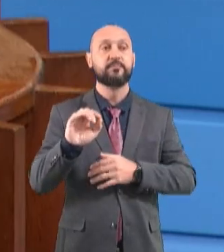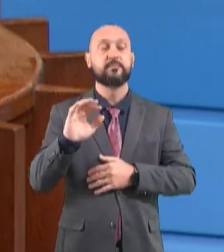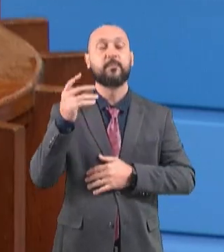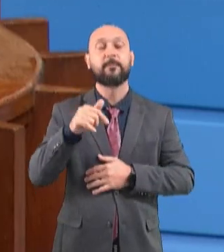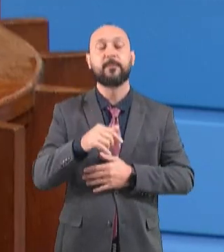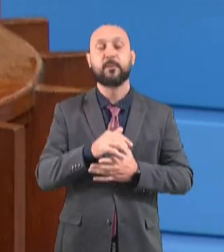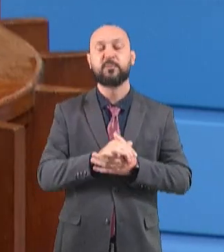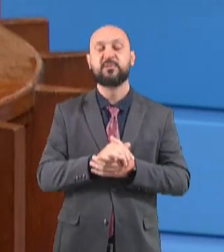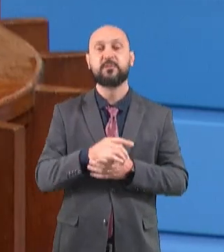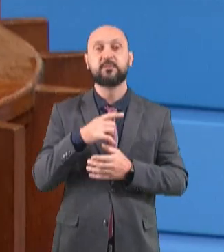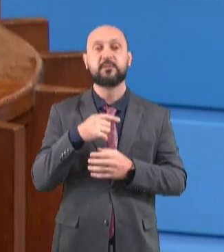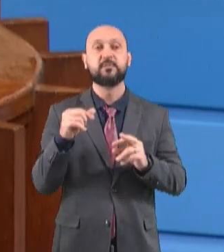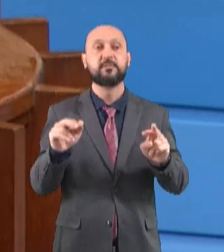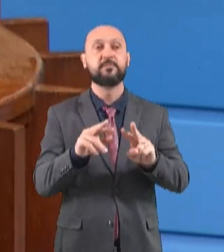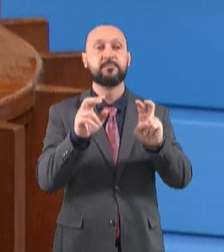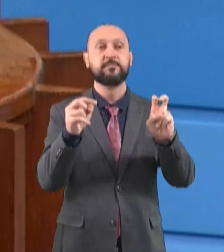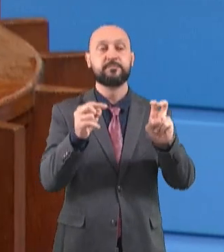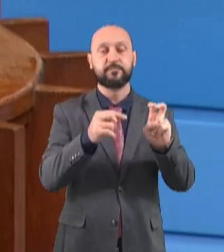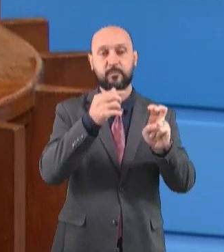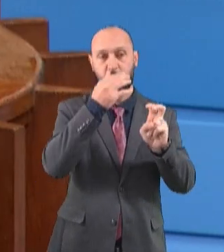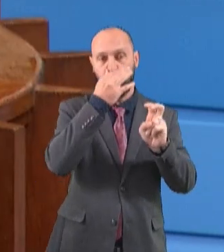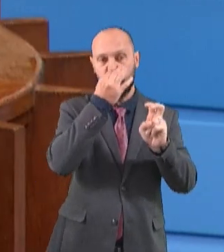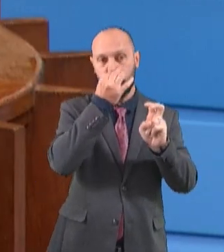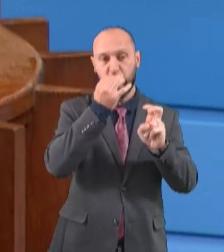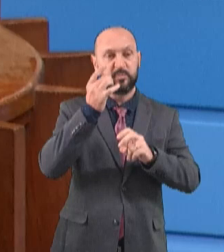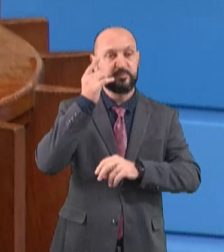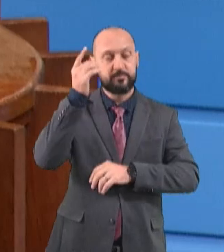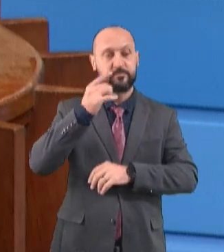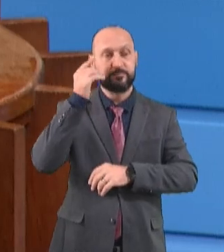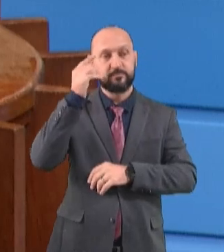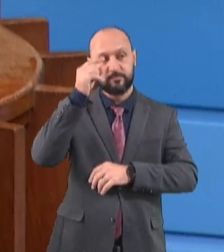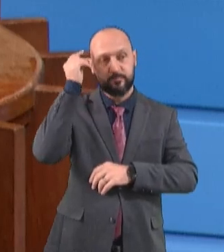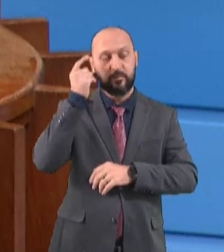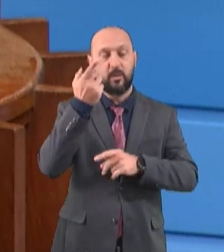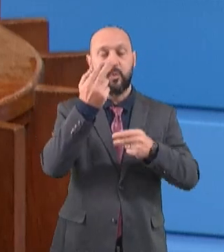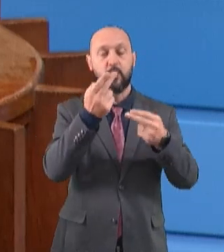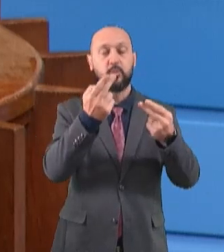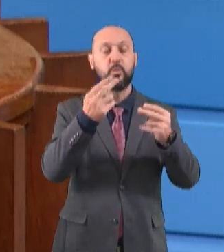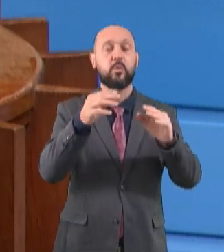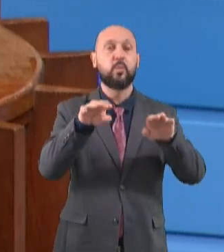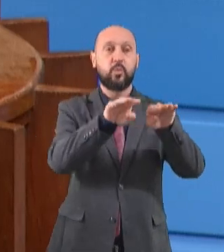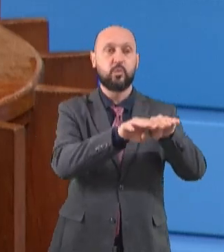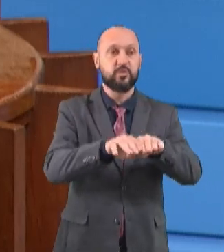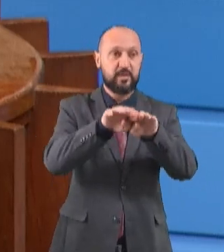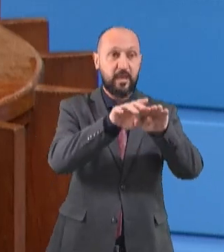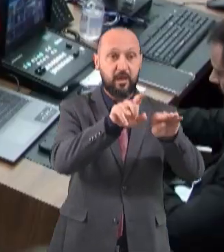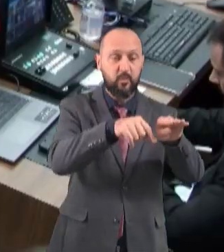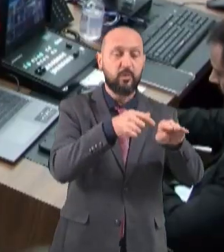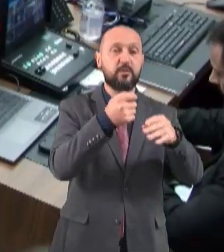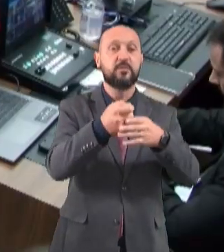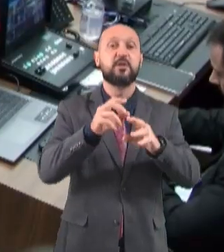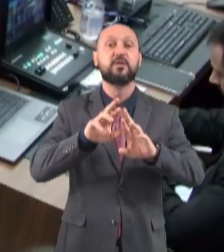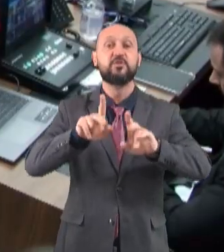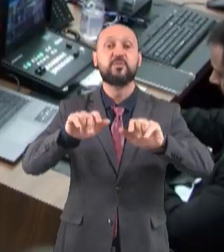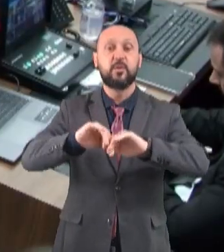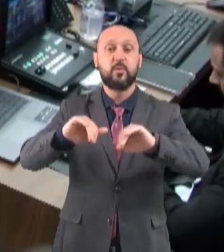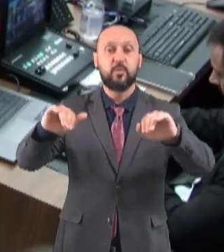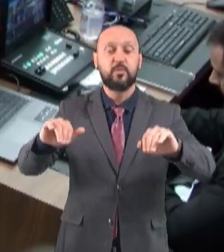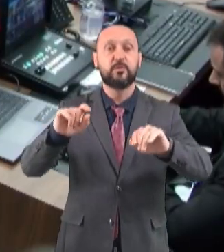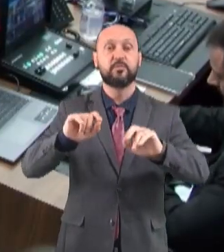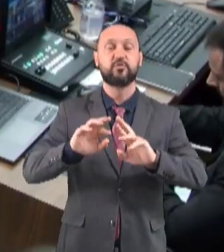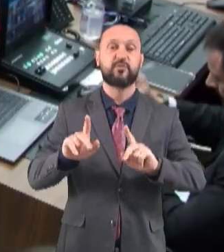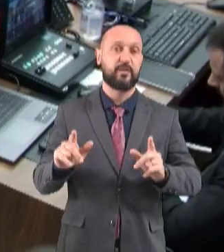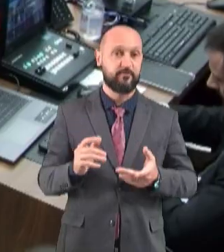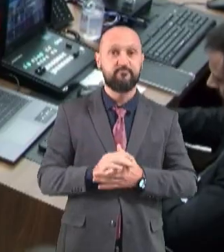acontece? Nós temos que tratar, deputado Zé Teixeira, de forma igual os iguais e de forma desigual